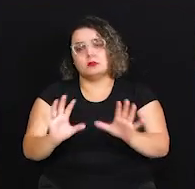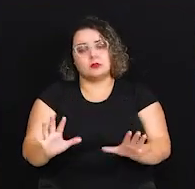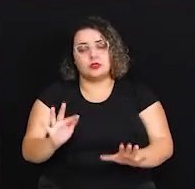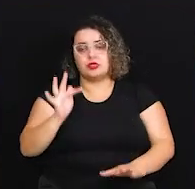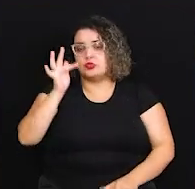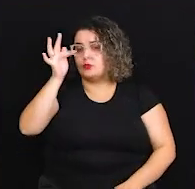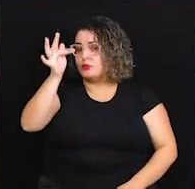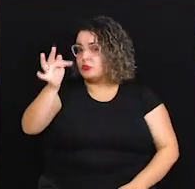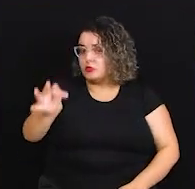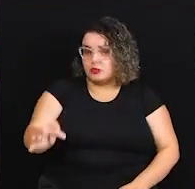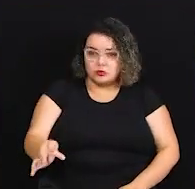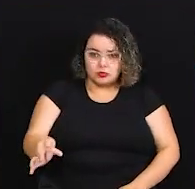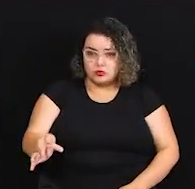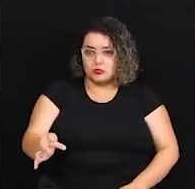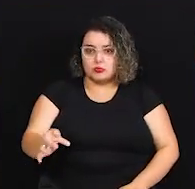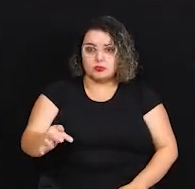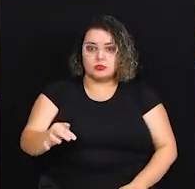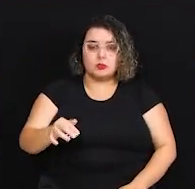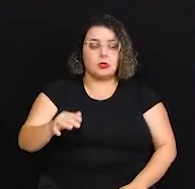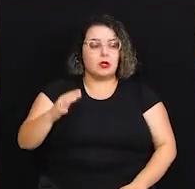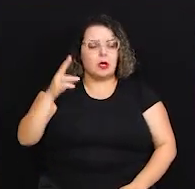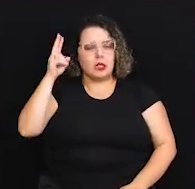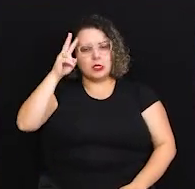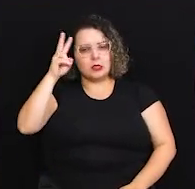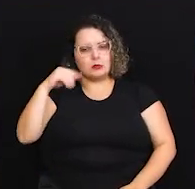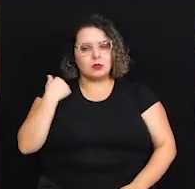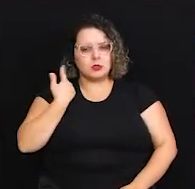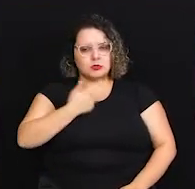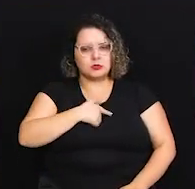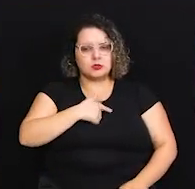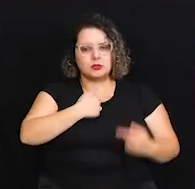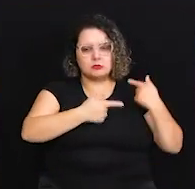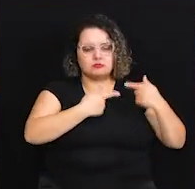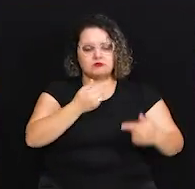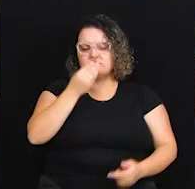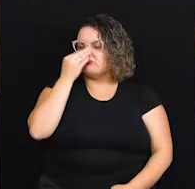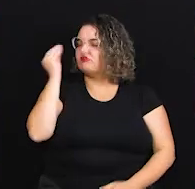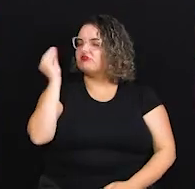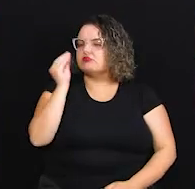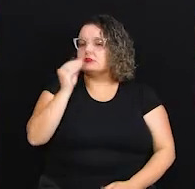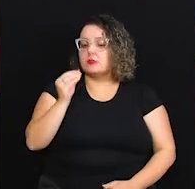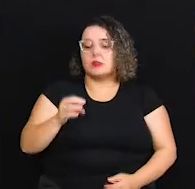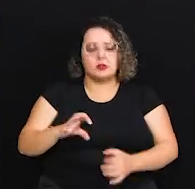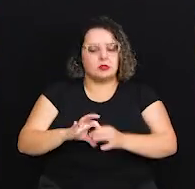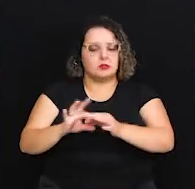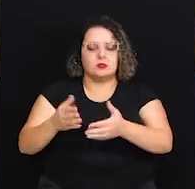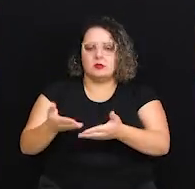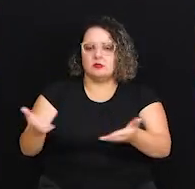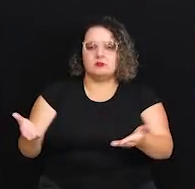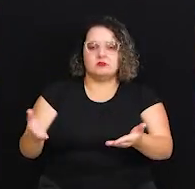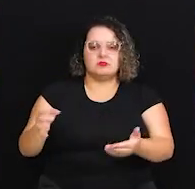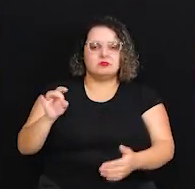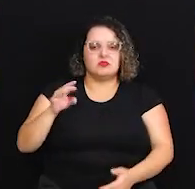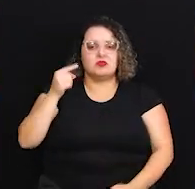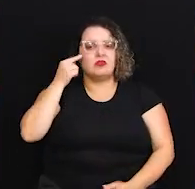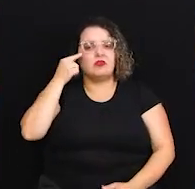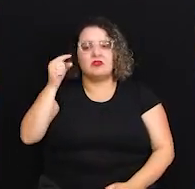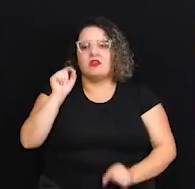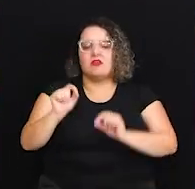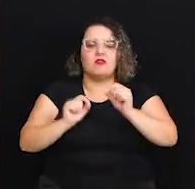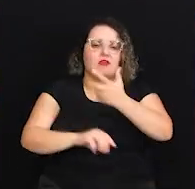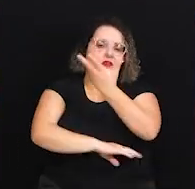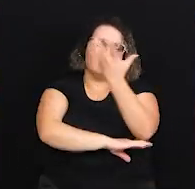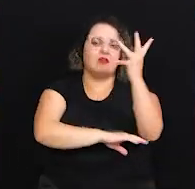o futuro, né, alguém lembrar da gente como uma geração que deixou tudo passar batido e deixou para eles somente hologramas do que eram as